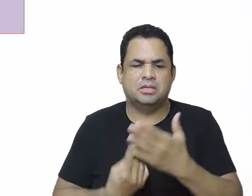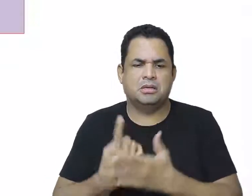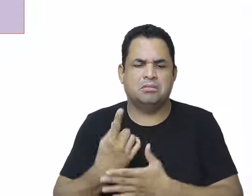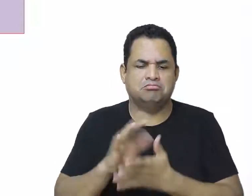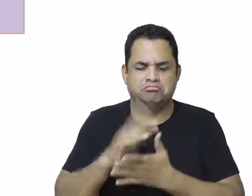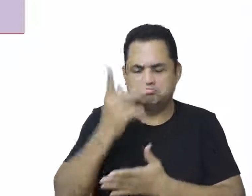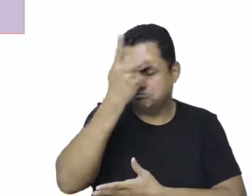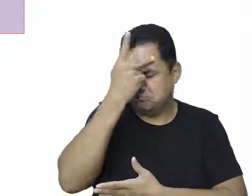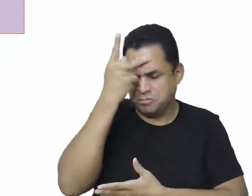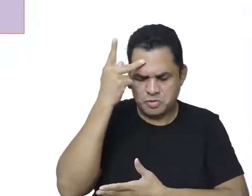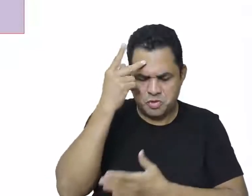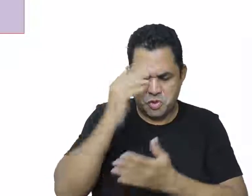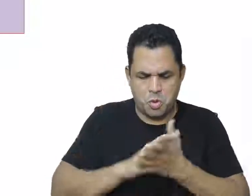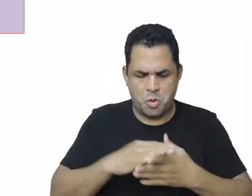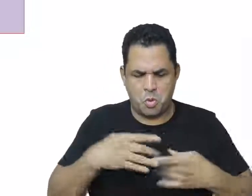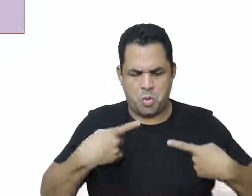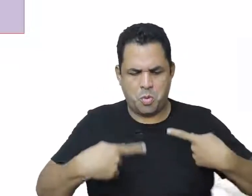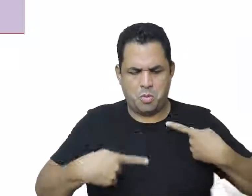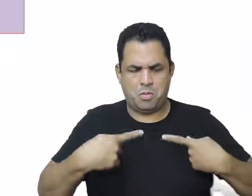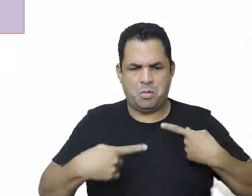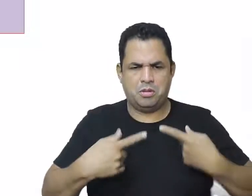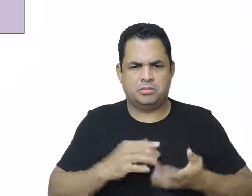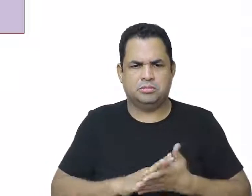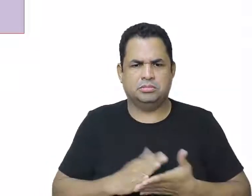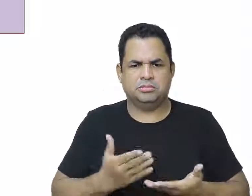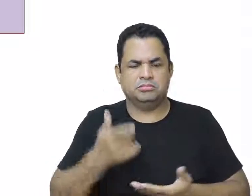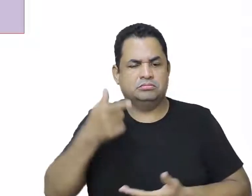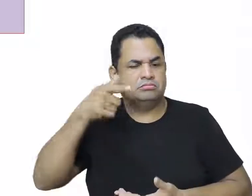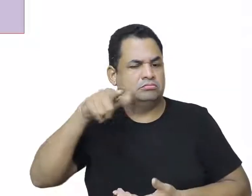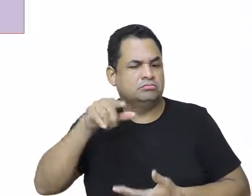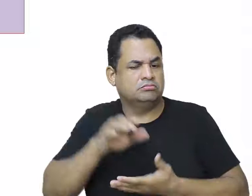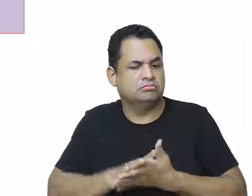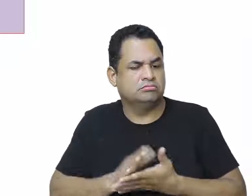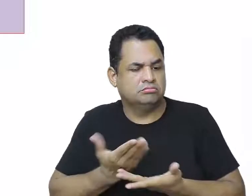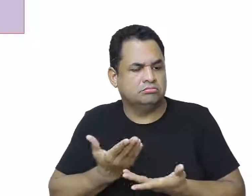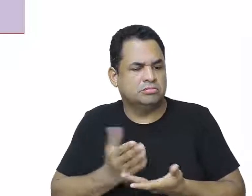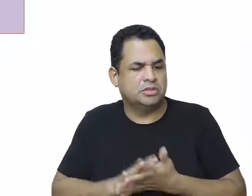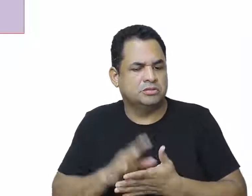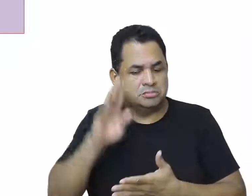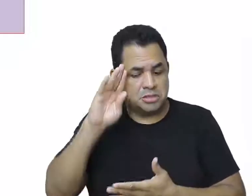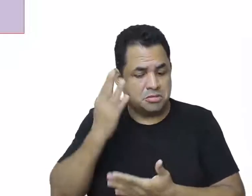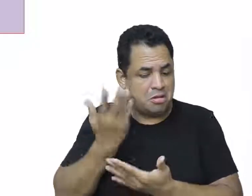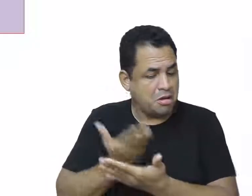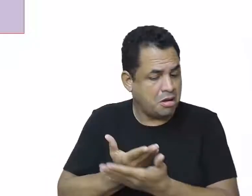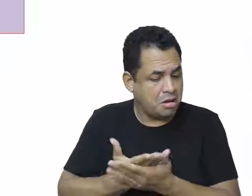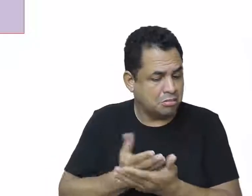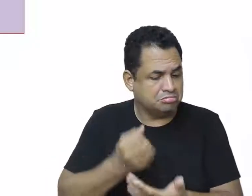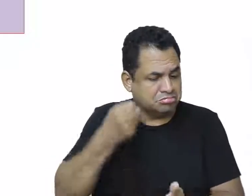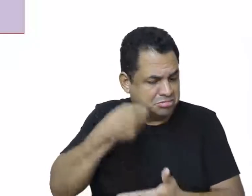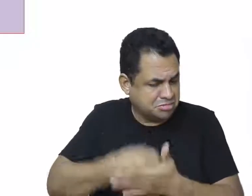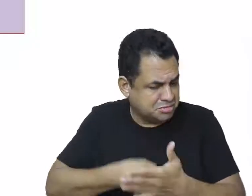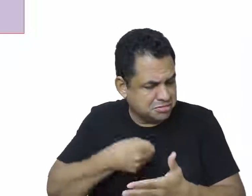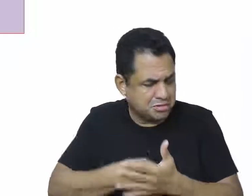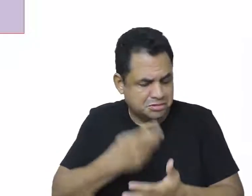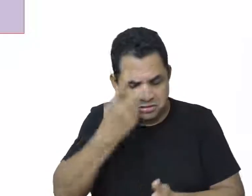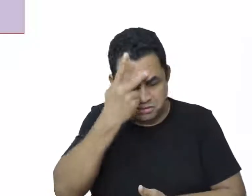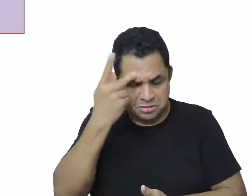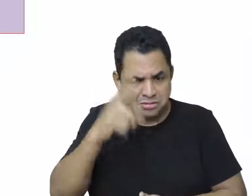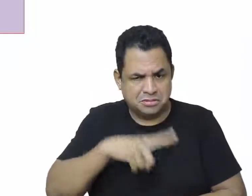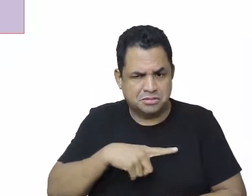estadistas, políticos muito carismáticos, que conseguem trazer consigo várias pessoas que o defendam,